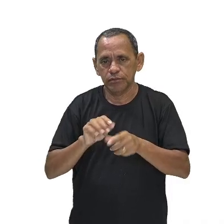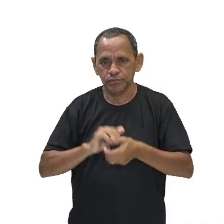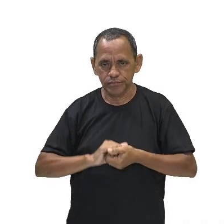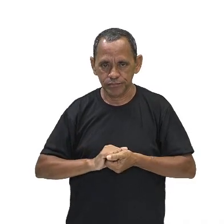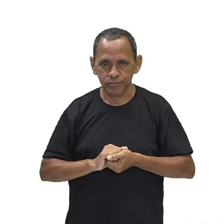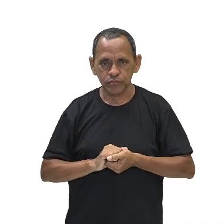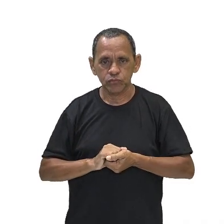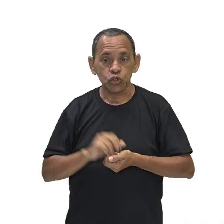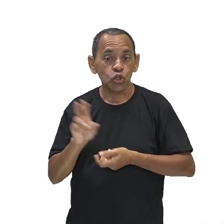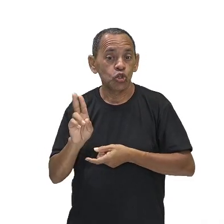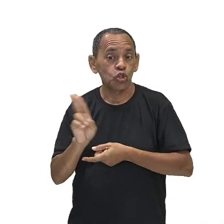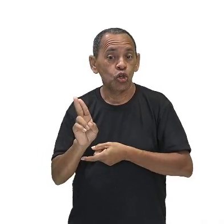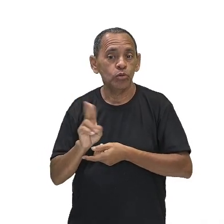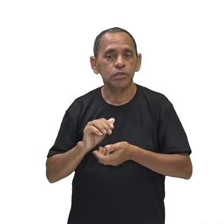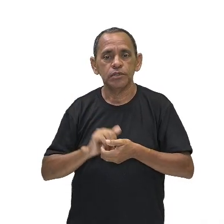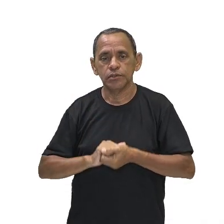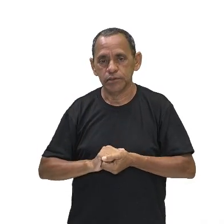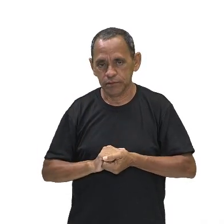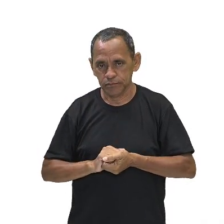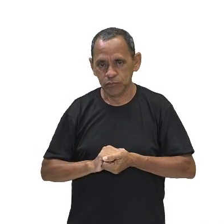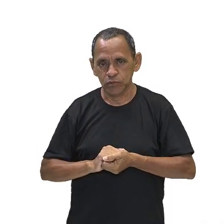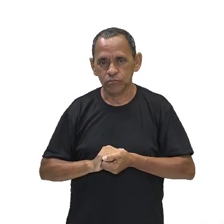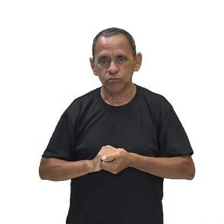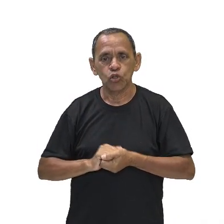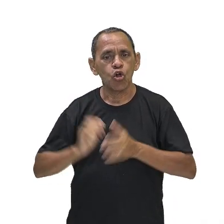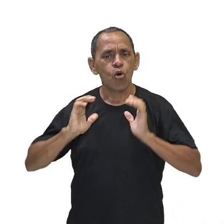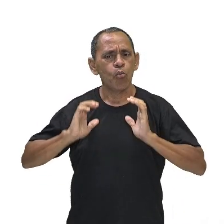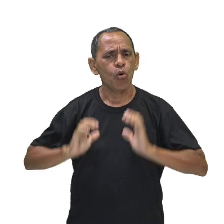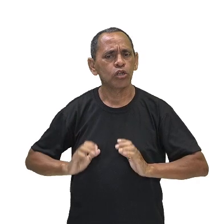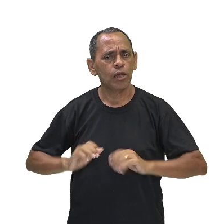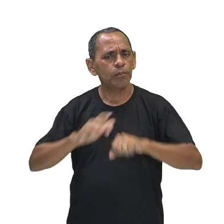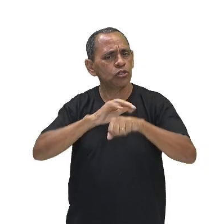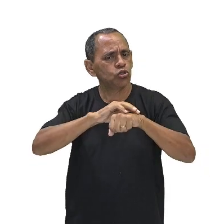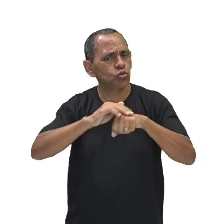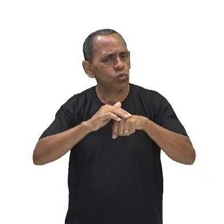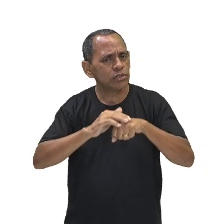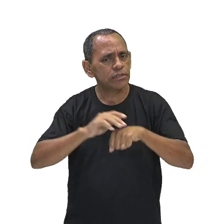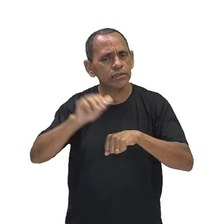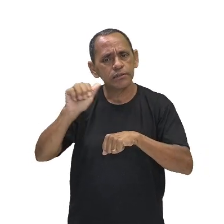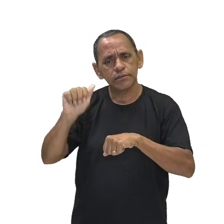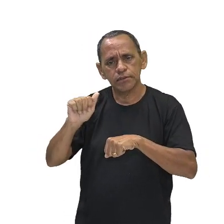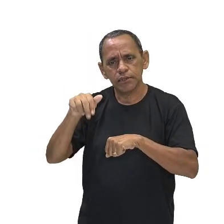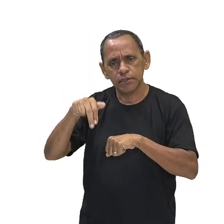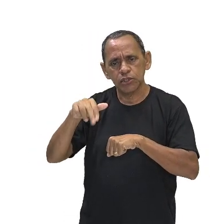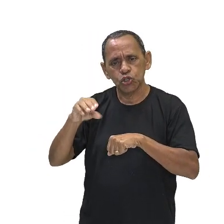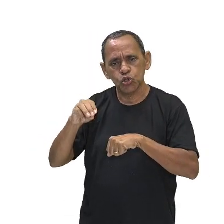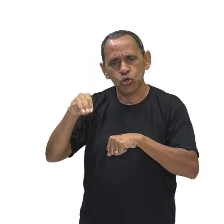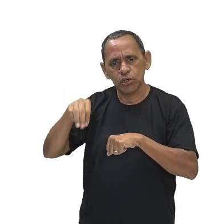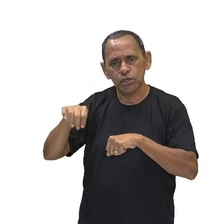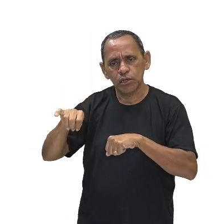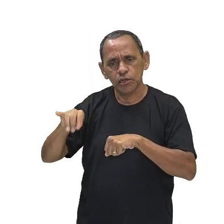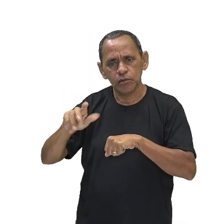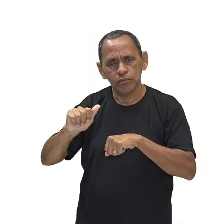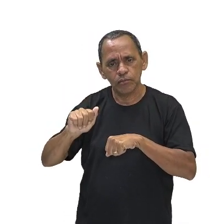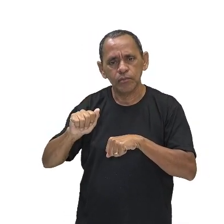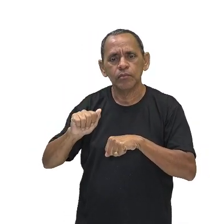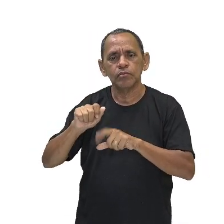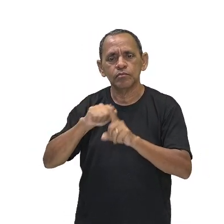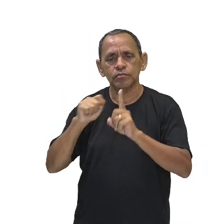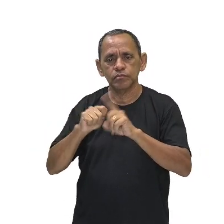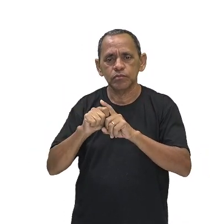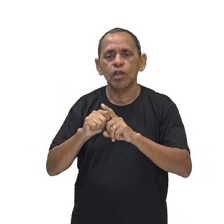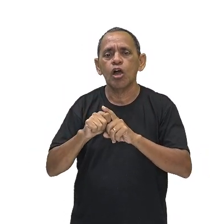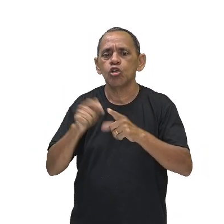esse comportamento patológico de anomia social. Ele, aos problemas